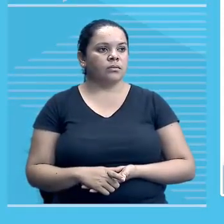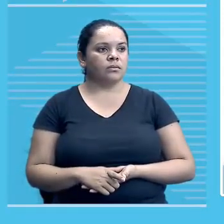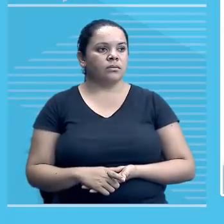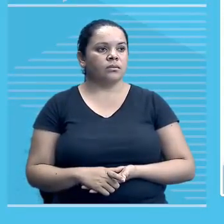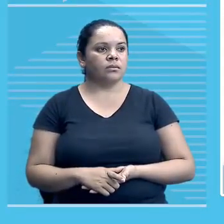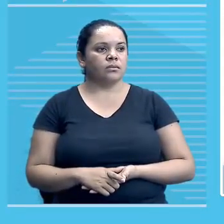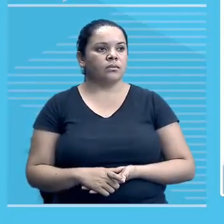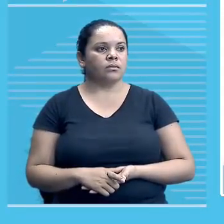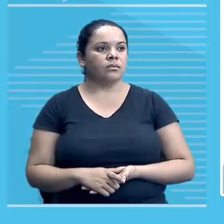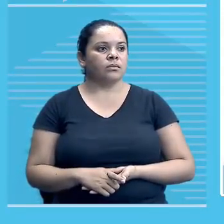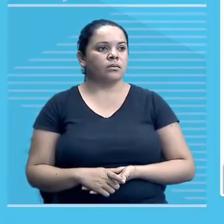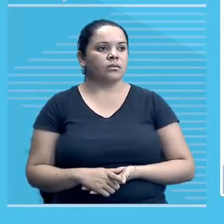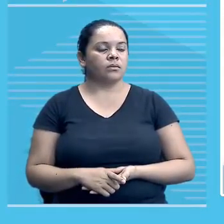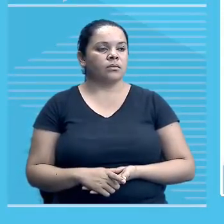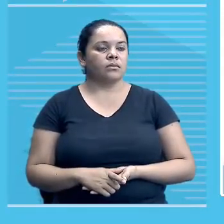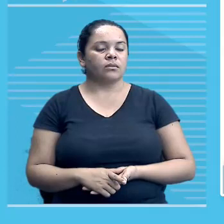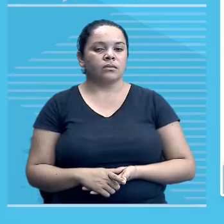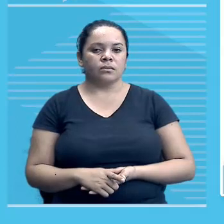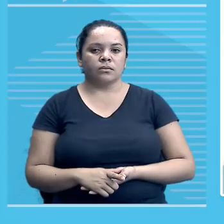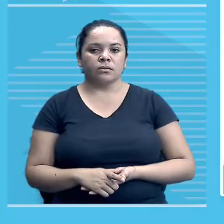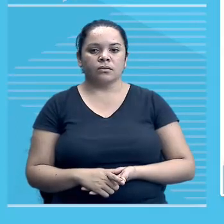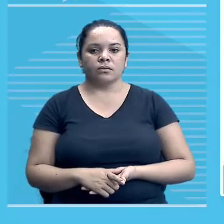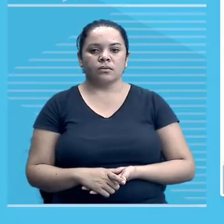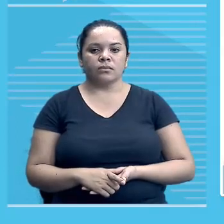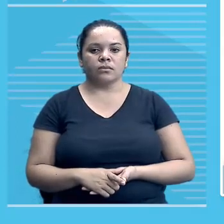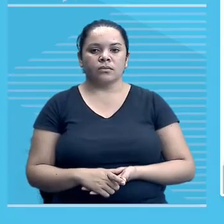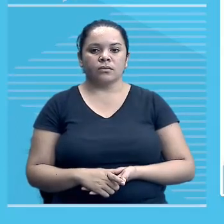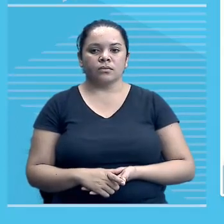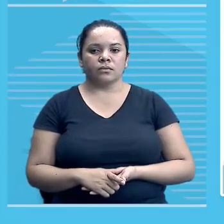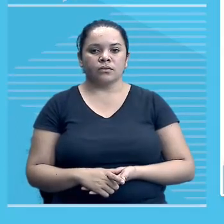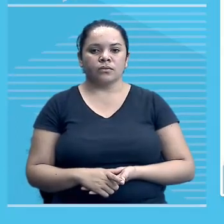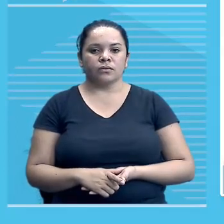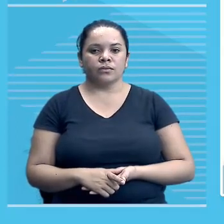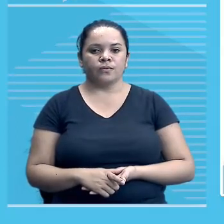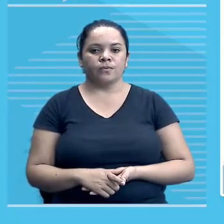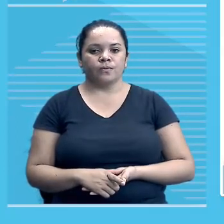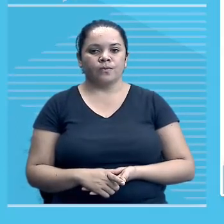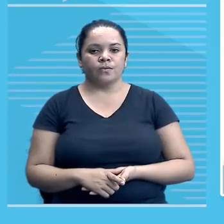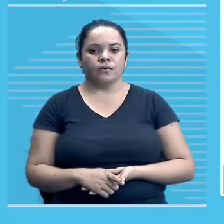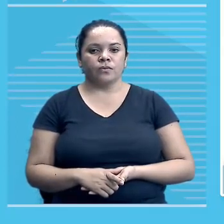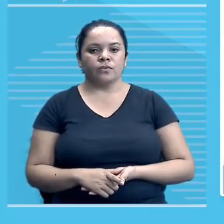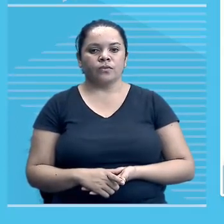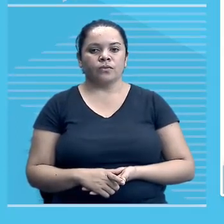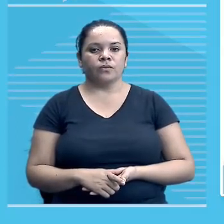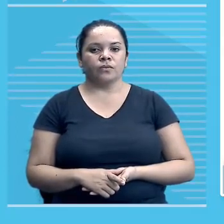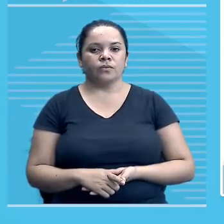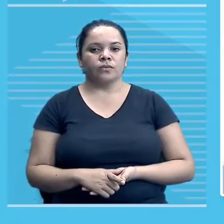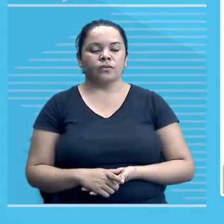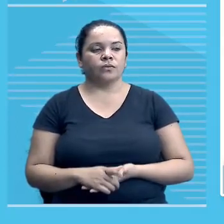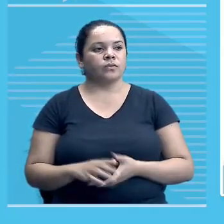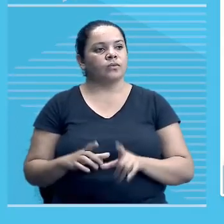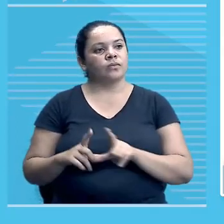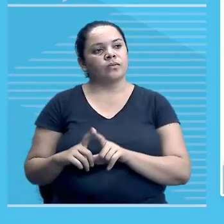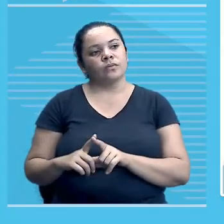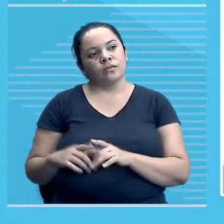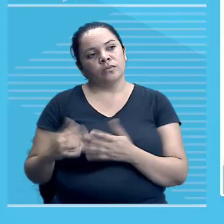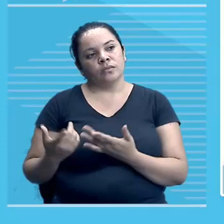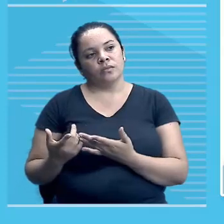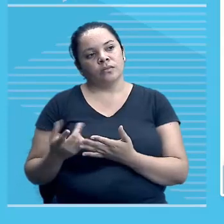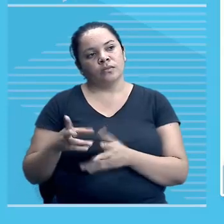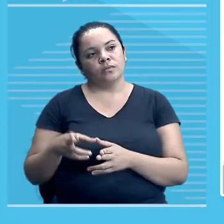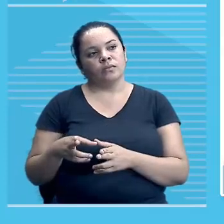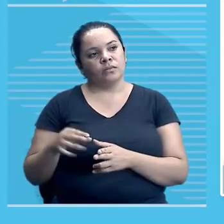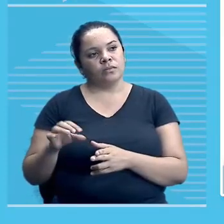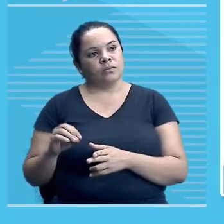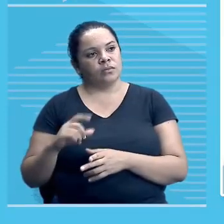Olha aí, distintas, diferentes, né, o Gabriel tinha comentado. O delta, quando ele é igual a zero, eu tenho duas